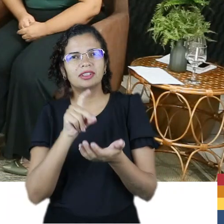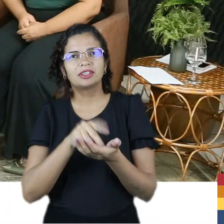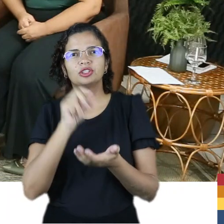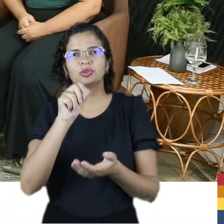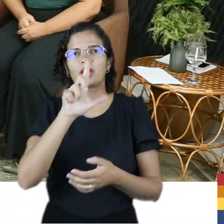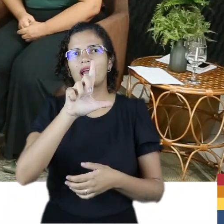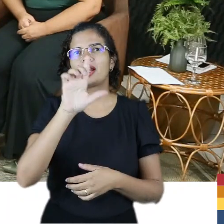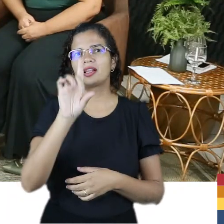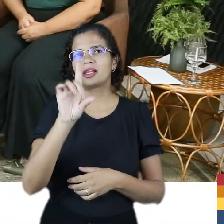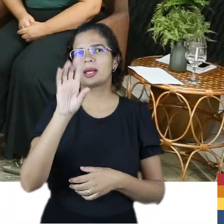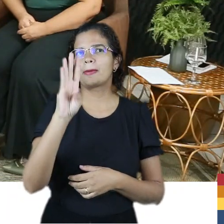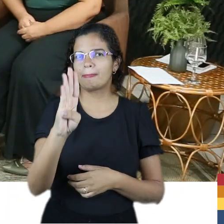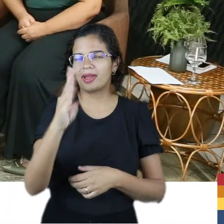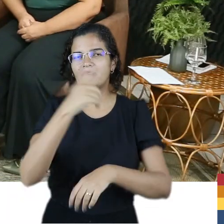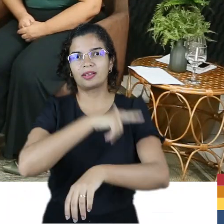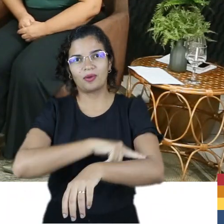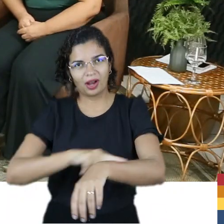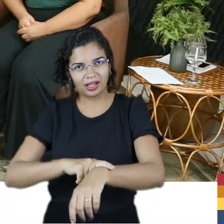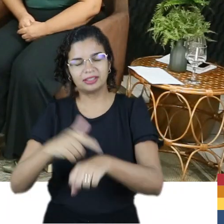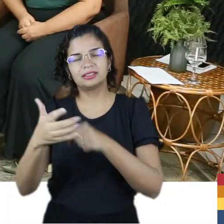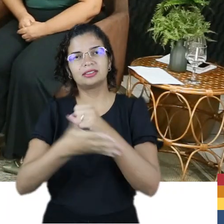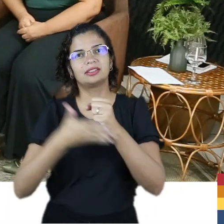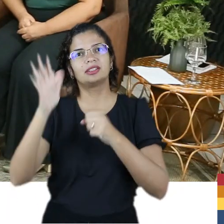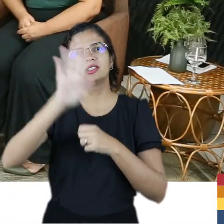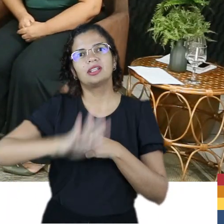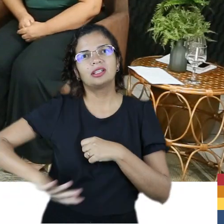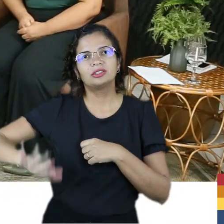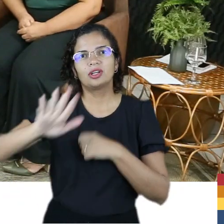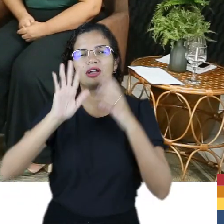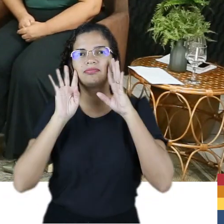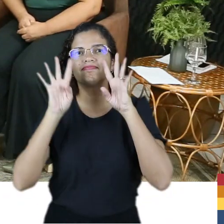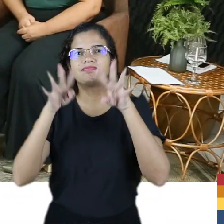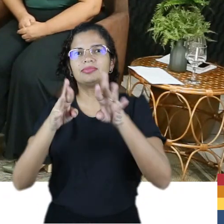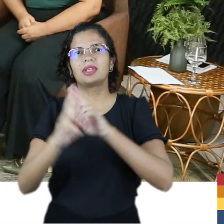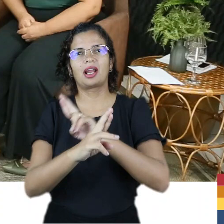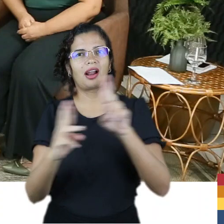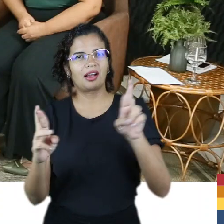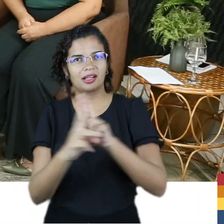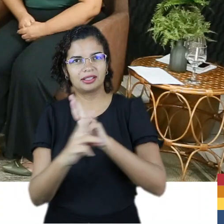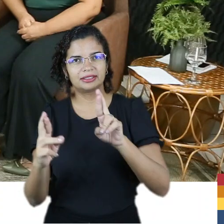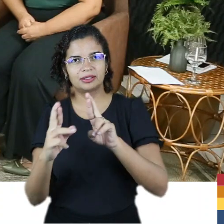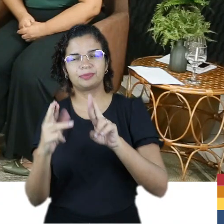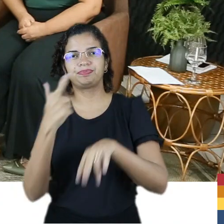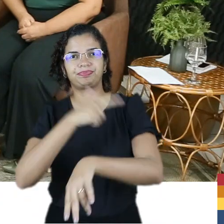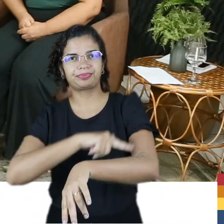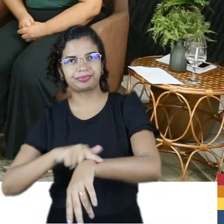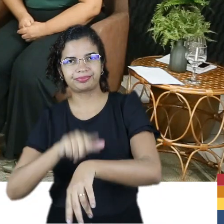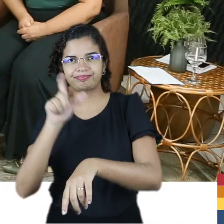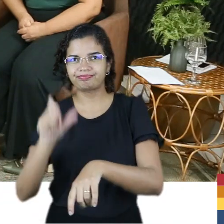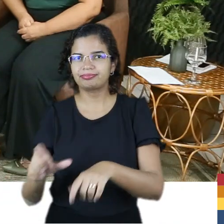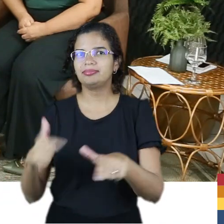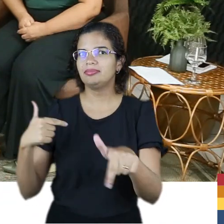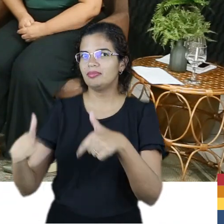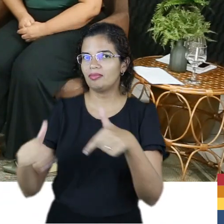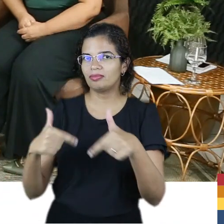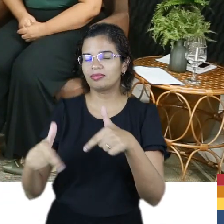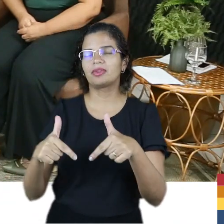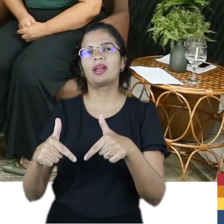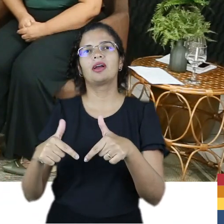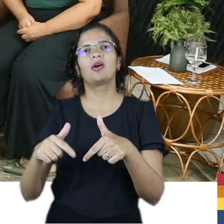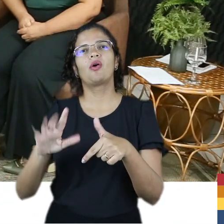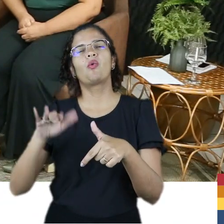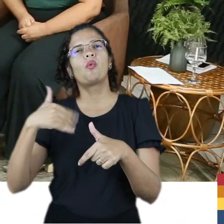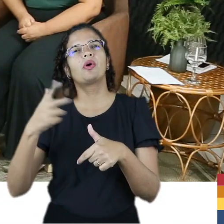principais marcos, os dois principais marcos legais da nossa legislação educacional brasileira da atualidade, que é a Lei de